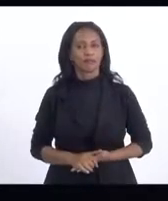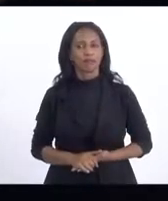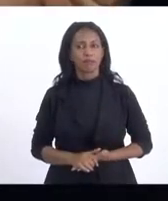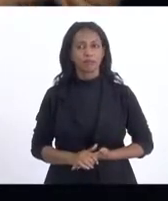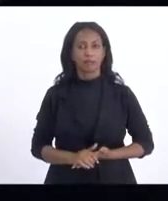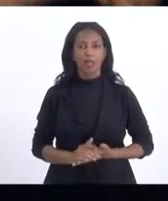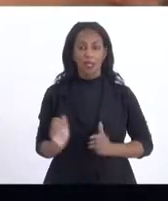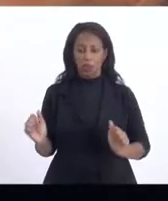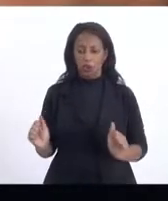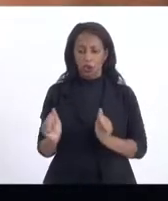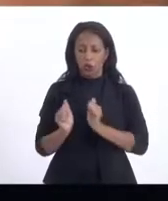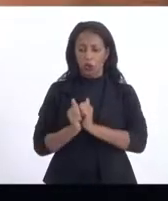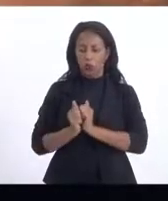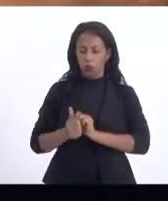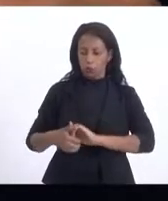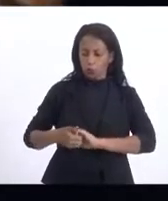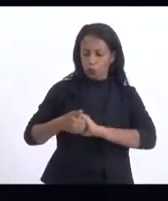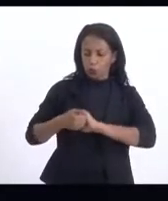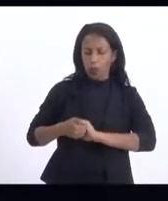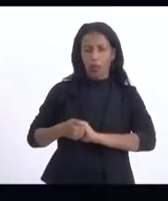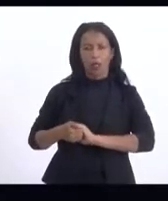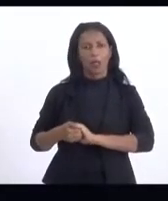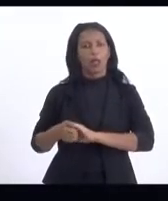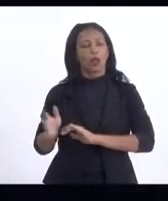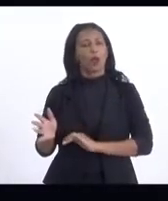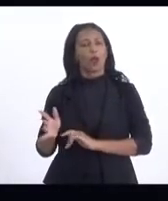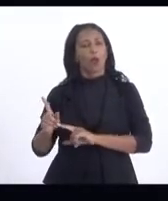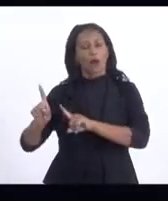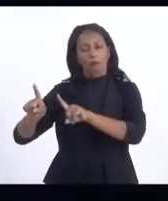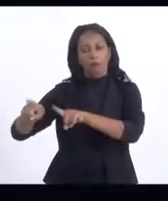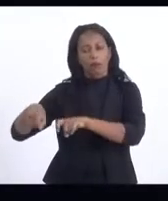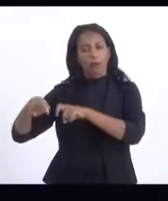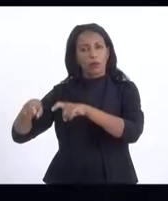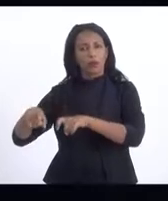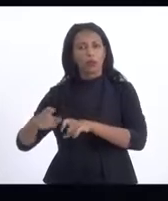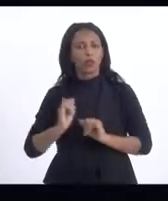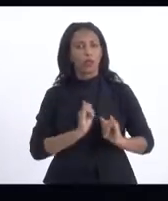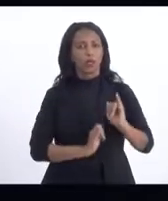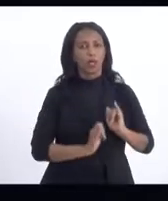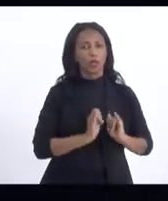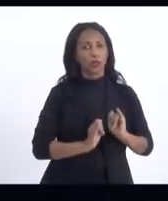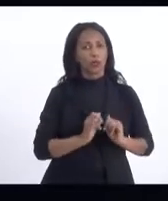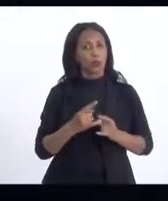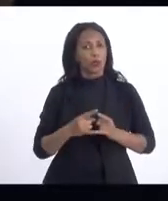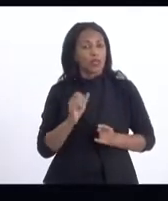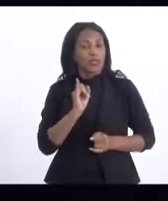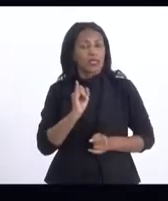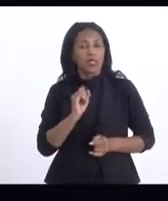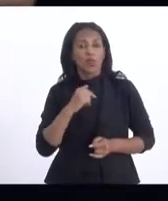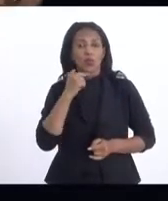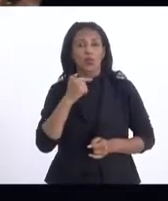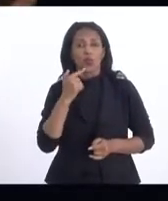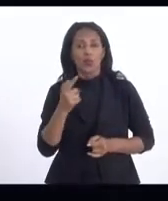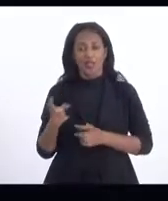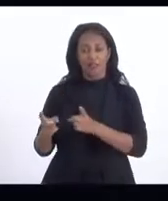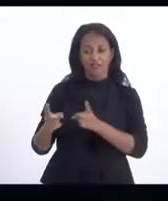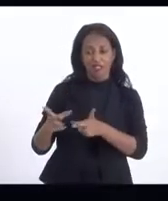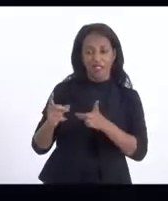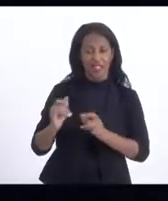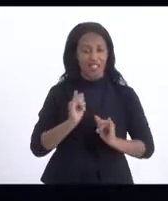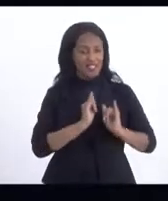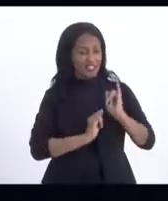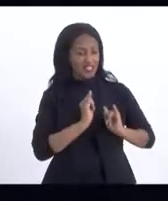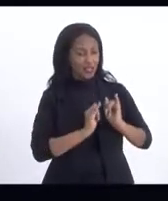andar em parceria de mãos dadas com a indústria e com a agricultura, porque nós não conseguimos vender se a indústria não